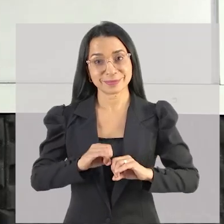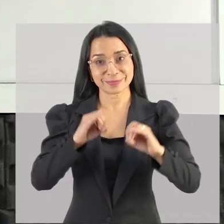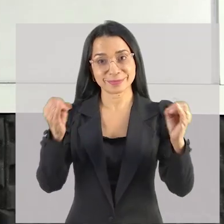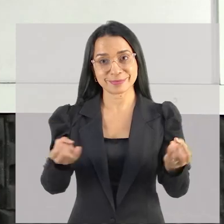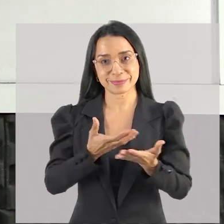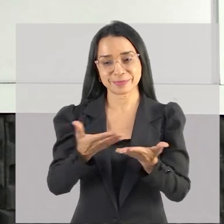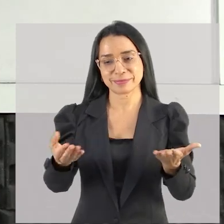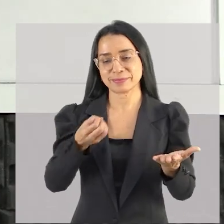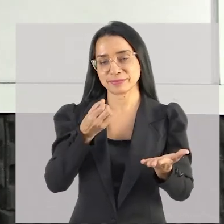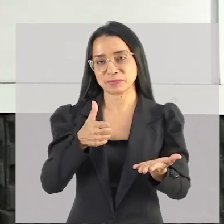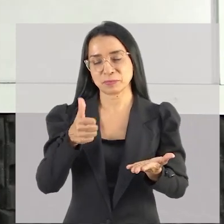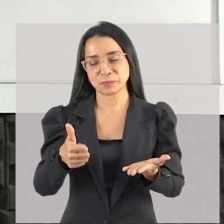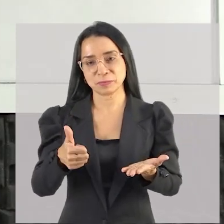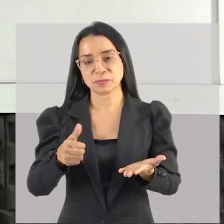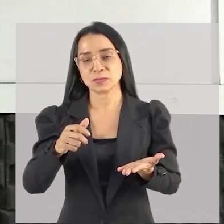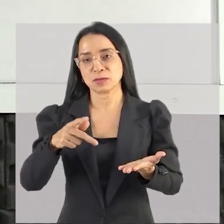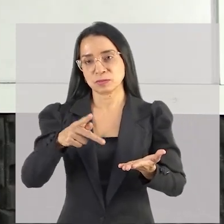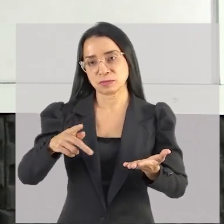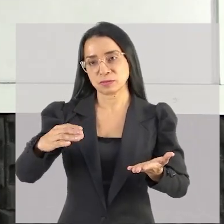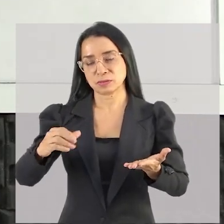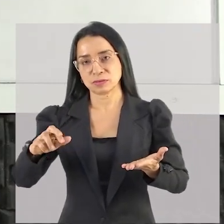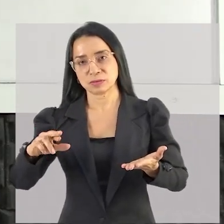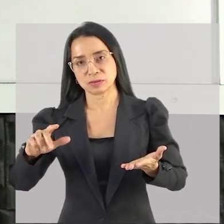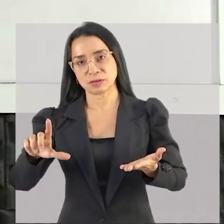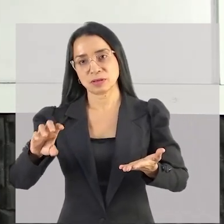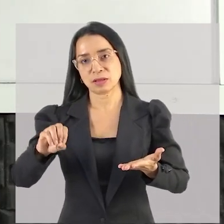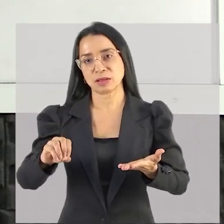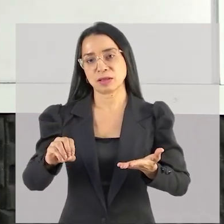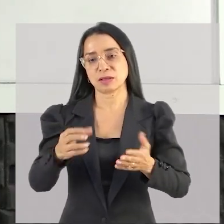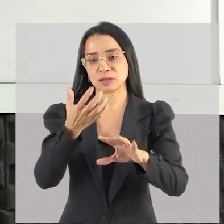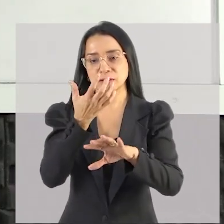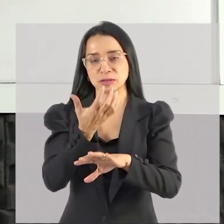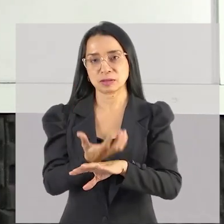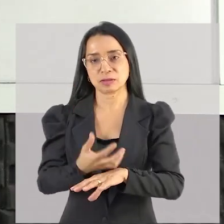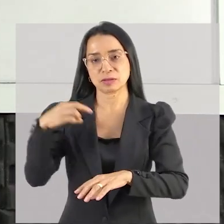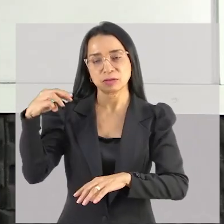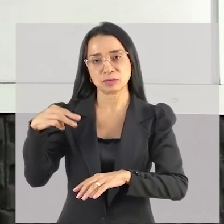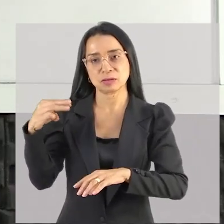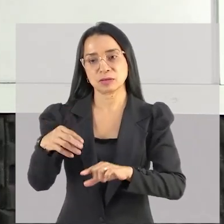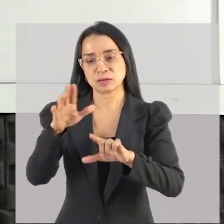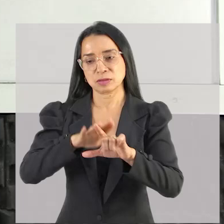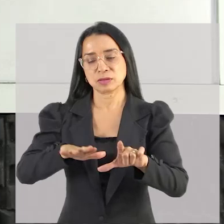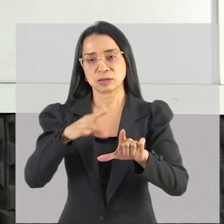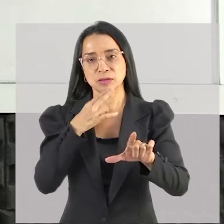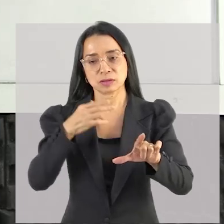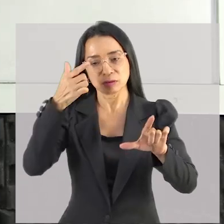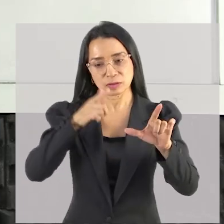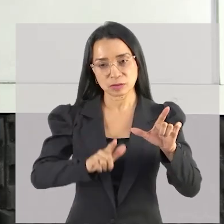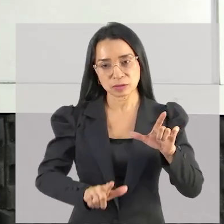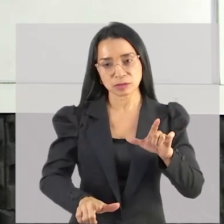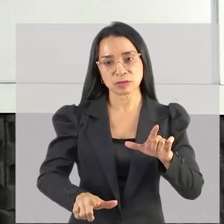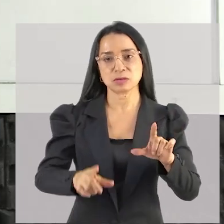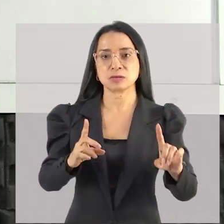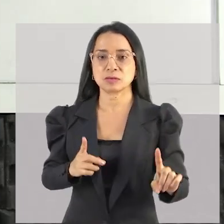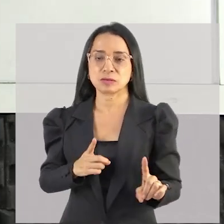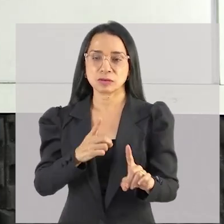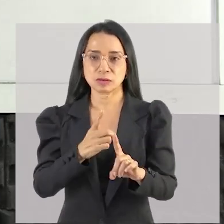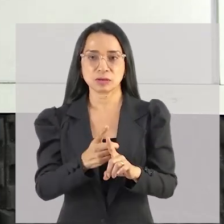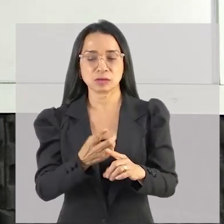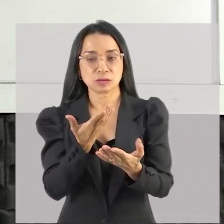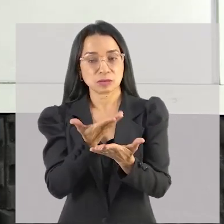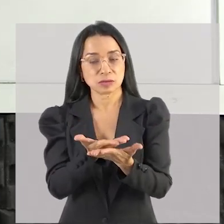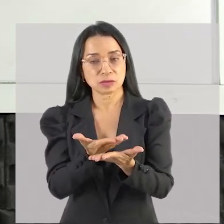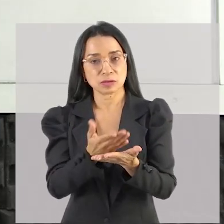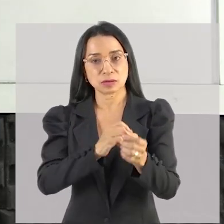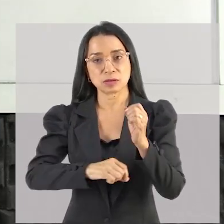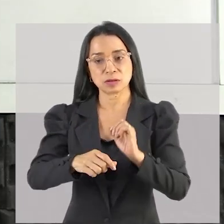Olá pessoal, tudo bem? Aqui é o professor Carlos André, eu sou de matemática da plataforma Gonçalves Dias. Estamos de volta aqui para mais um encontro. Lembrando, tá,